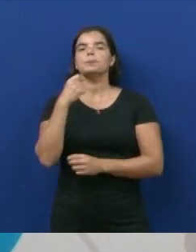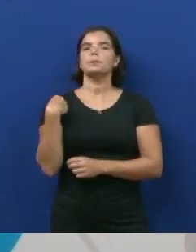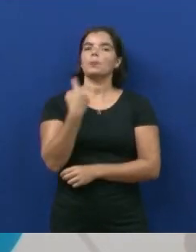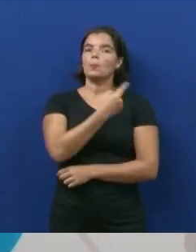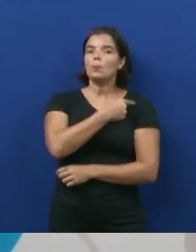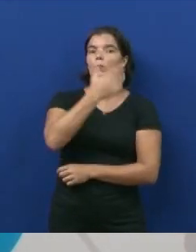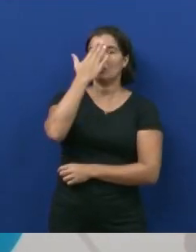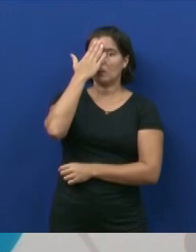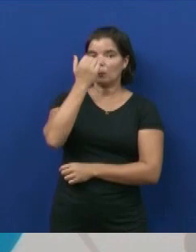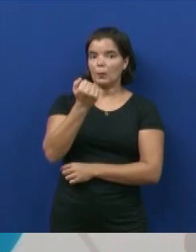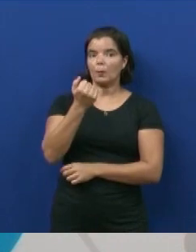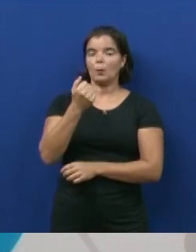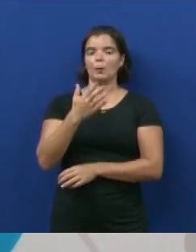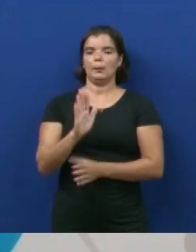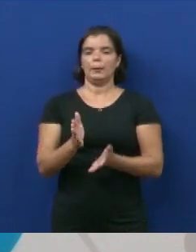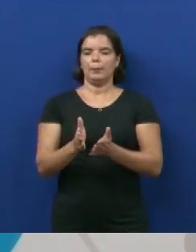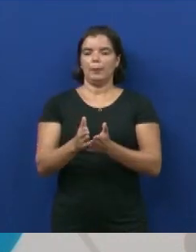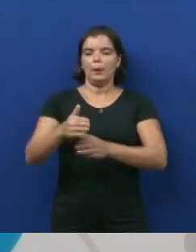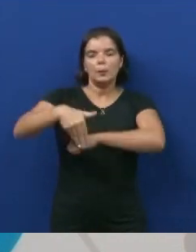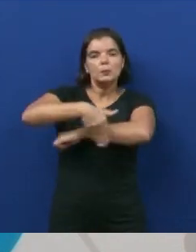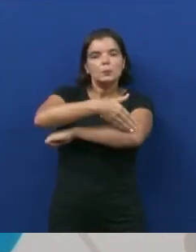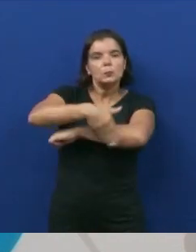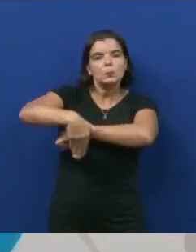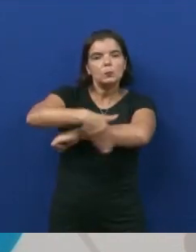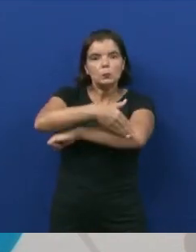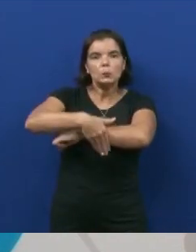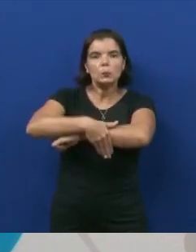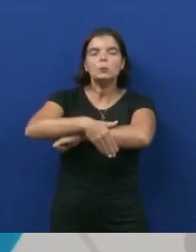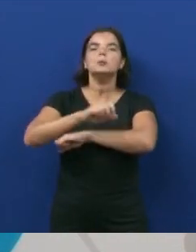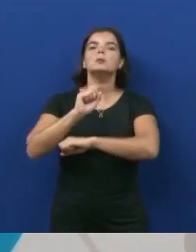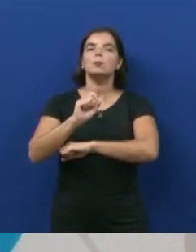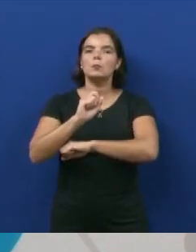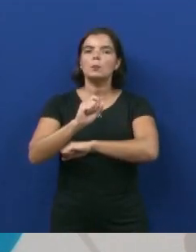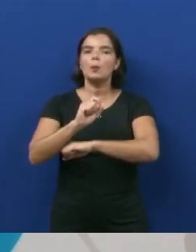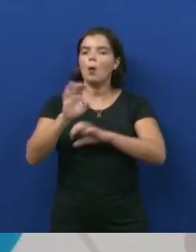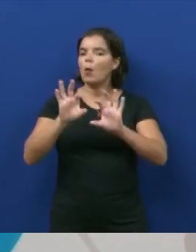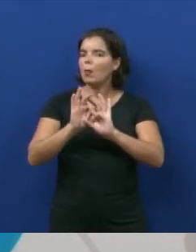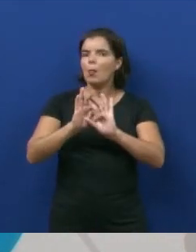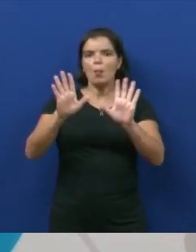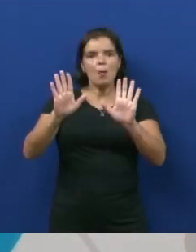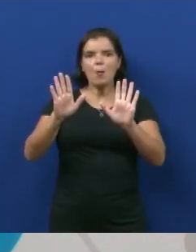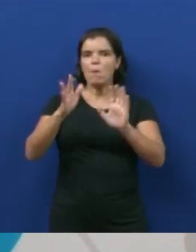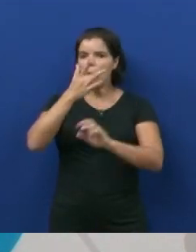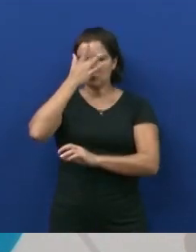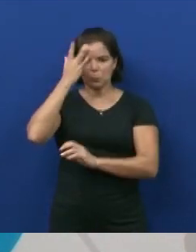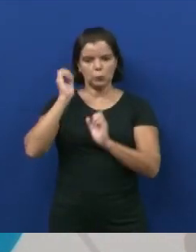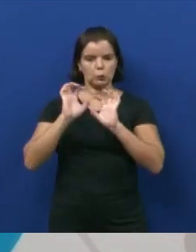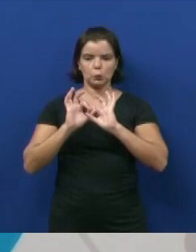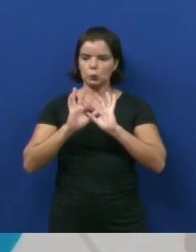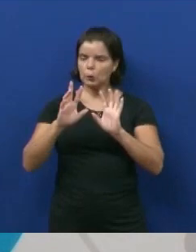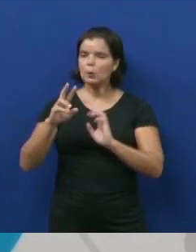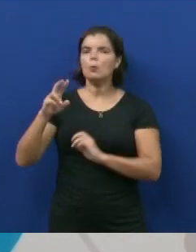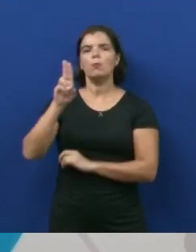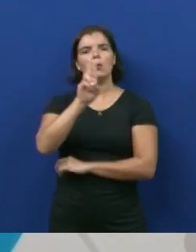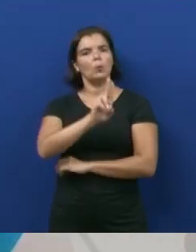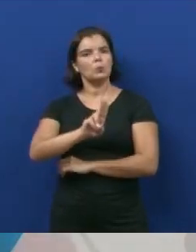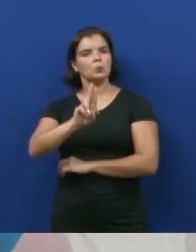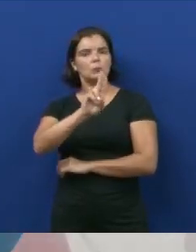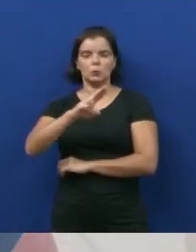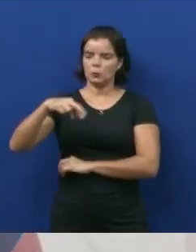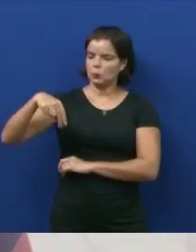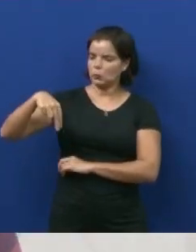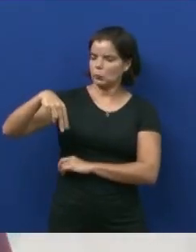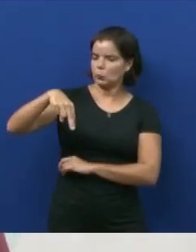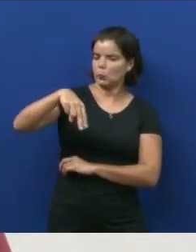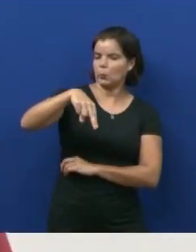que as vias, as ruas, elas estão abertas à livre circulação. As pessoas utilizam as vias